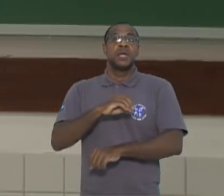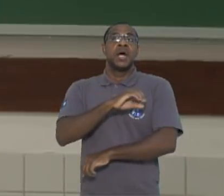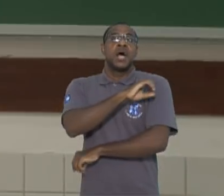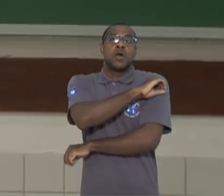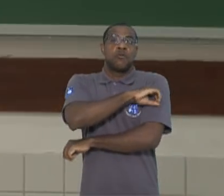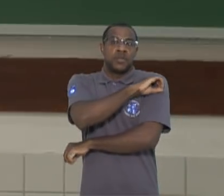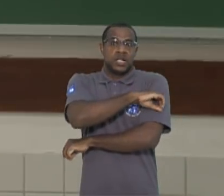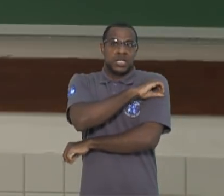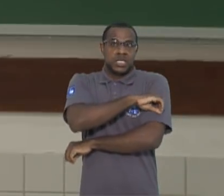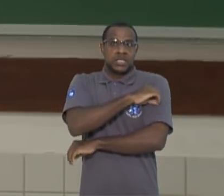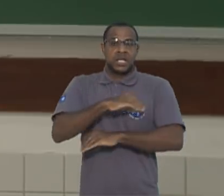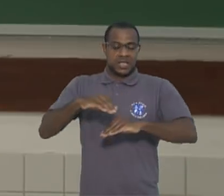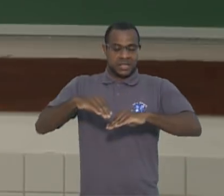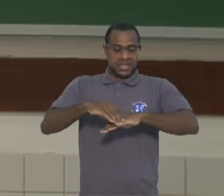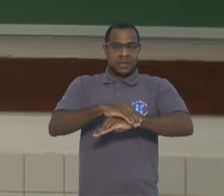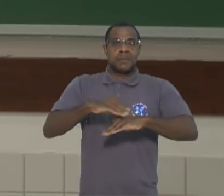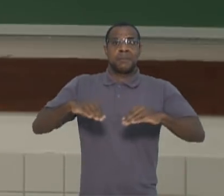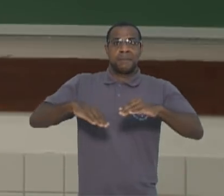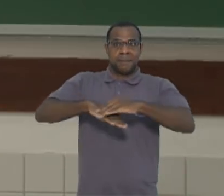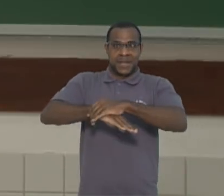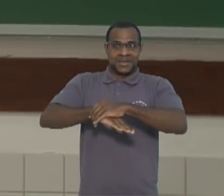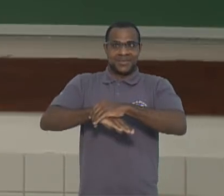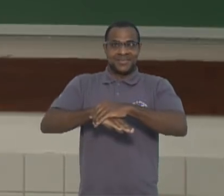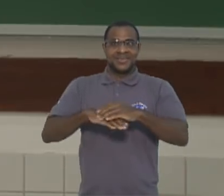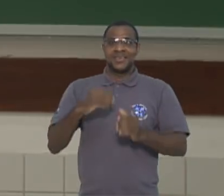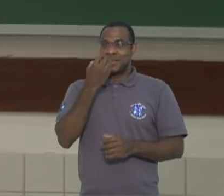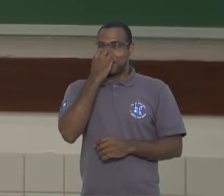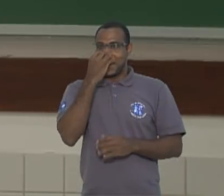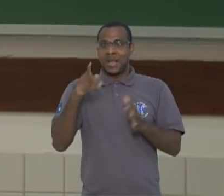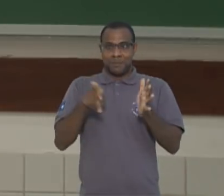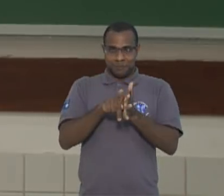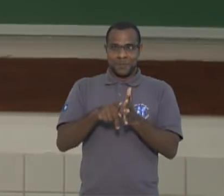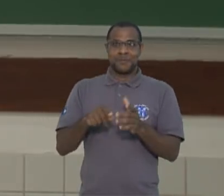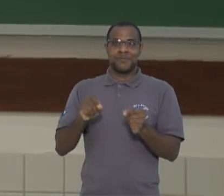de palhaço com garrafa pet, né? Foi muito legal.